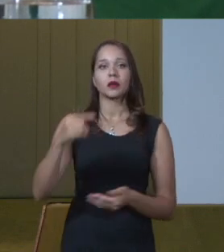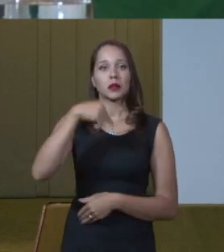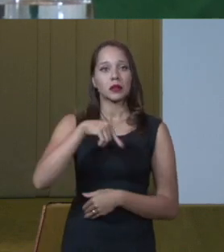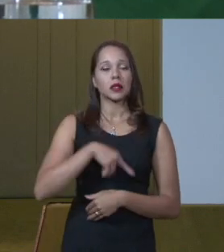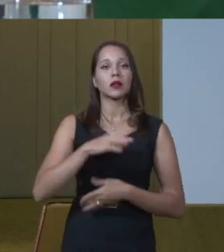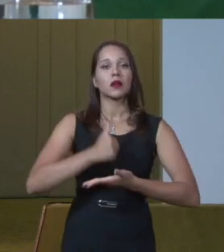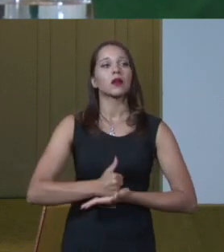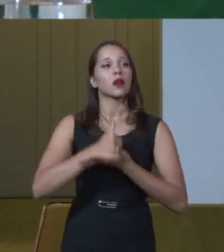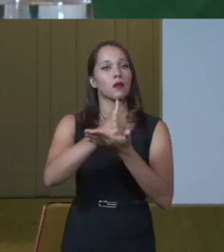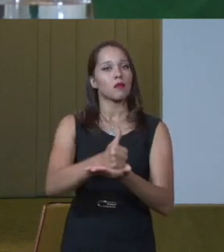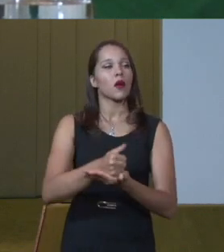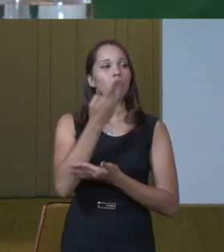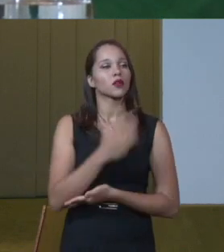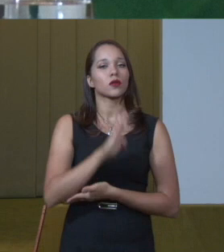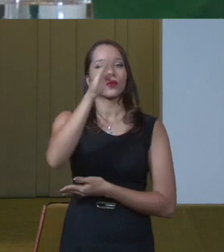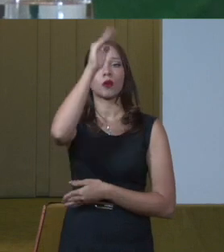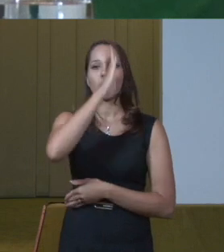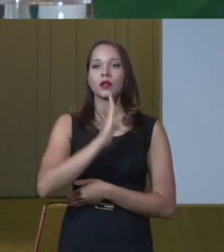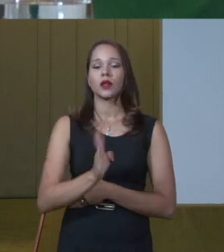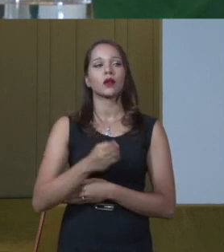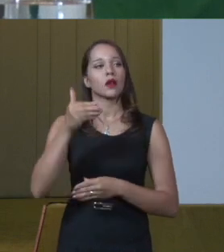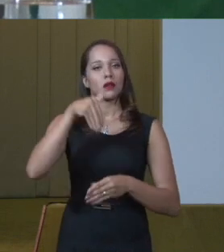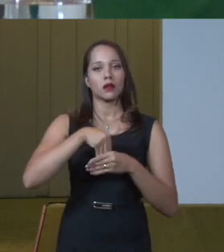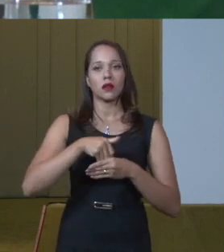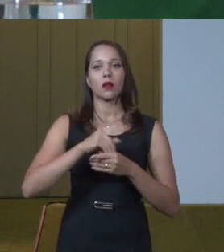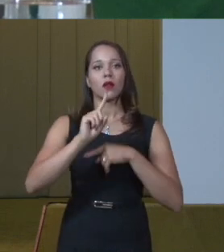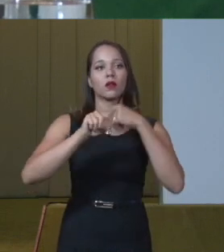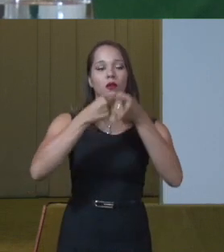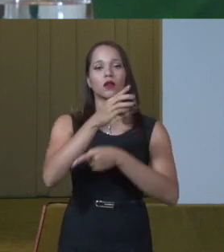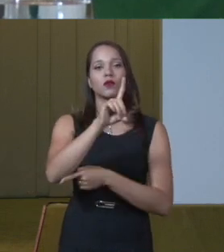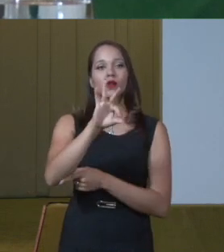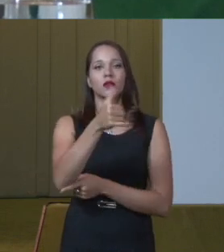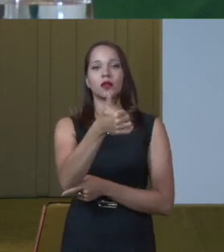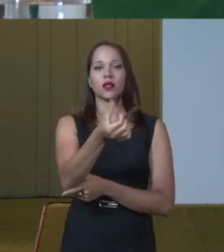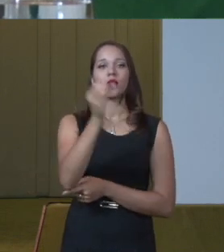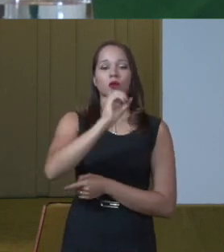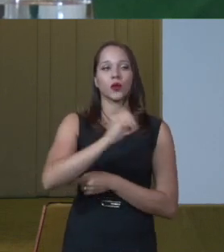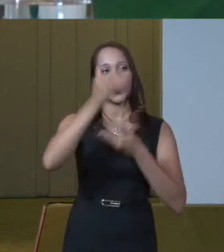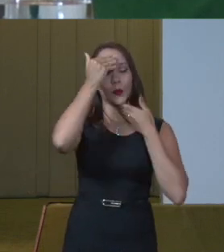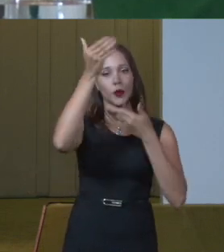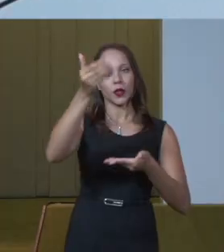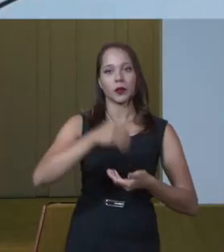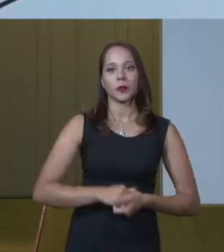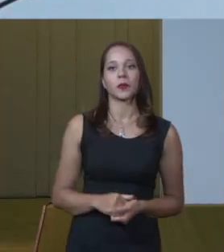representados que apoiem a candidatura brasileira nas eleições do próximo dia 16 de outubro. Muito